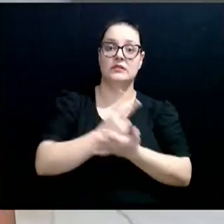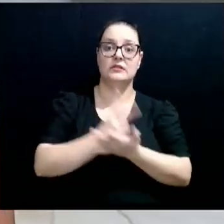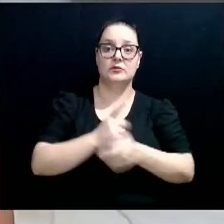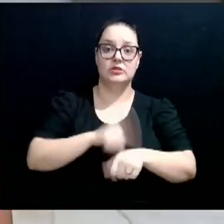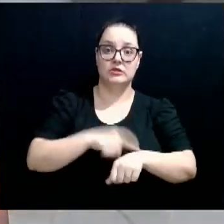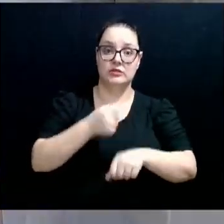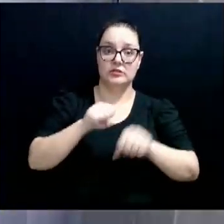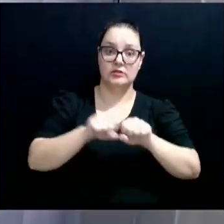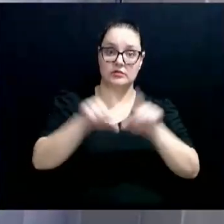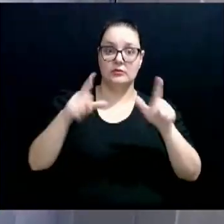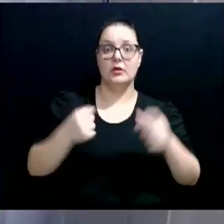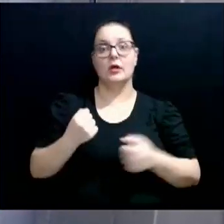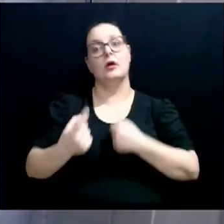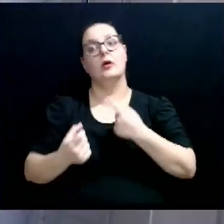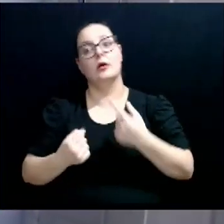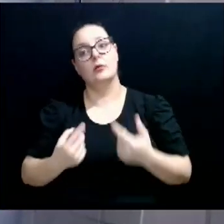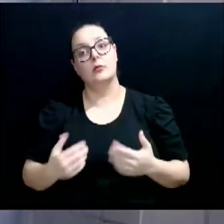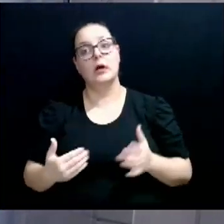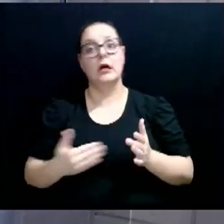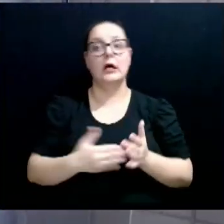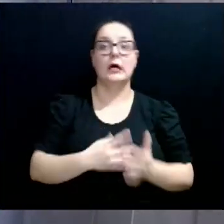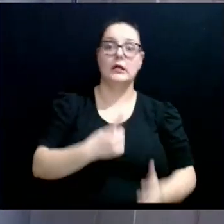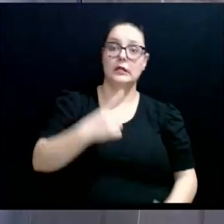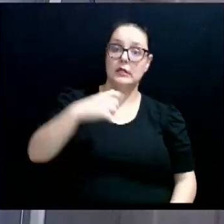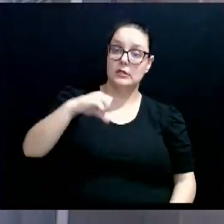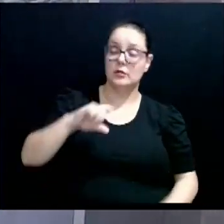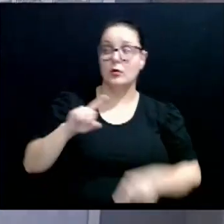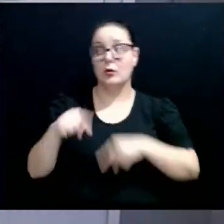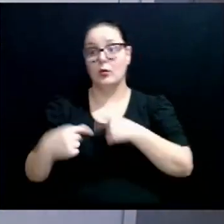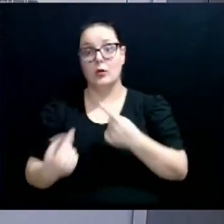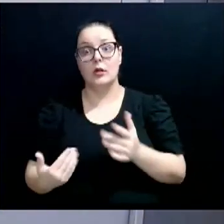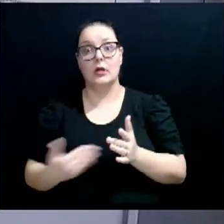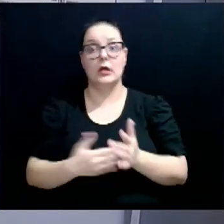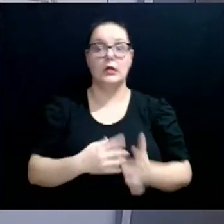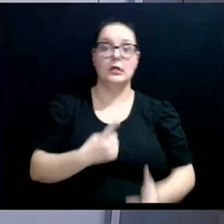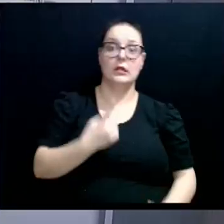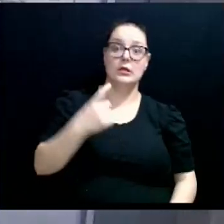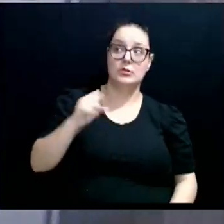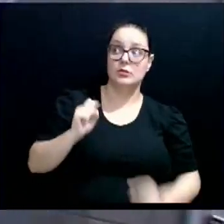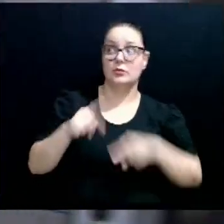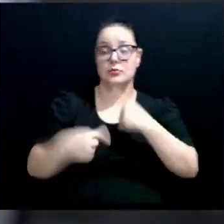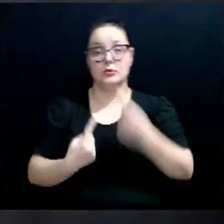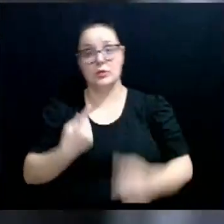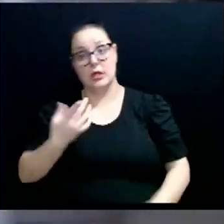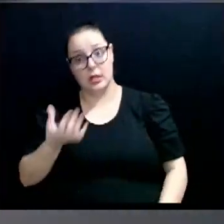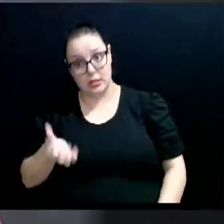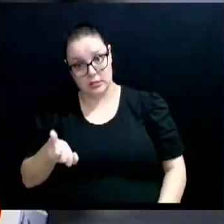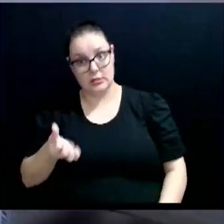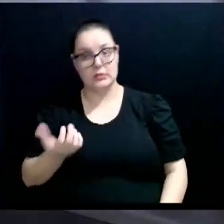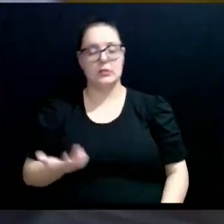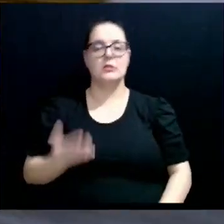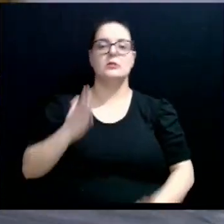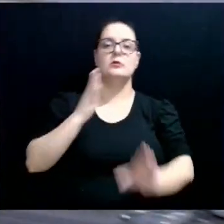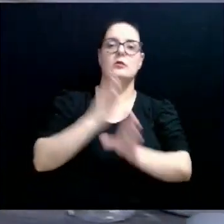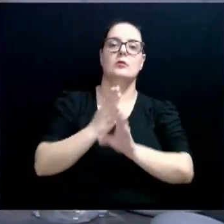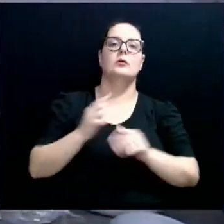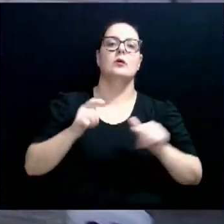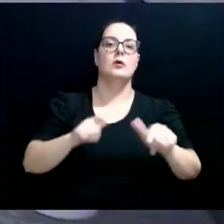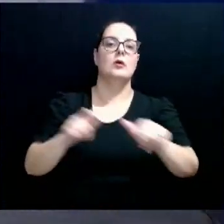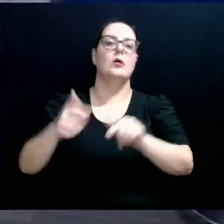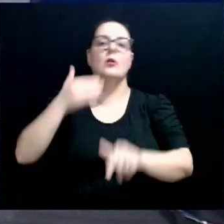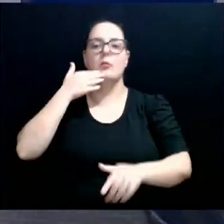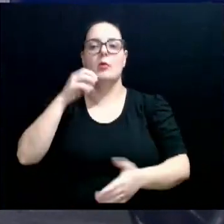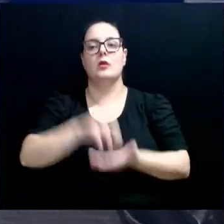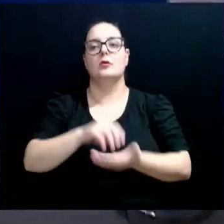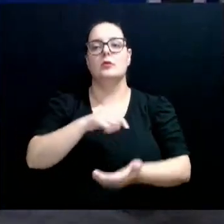algumas unidades ficam até as 19 horas, outras até as 18. Importante a pessoa ali localizar certinho qual é o melhor centro de saúde e o horário